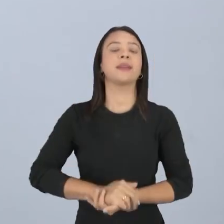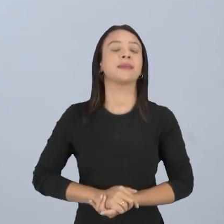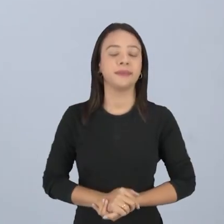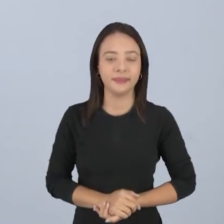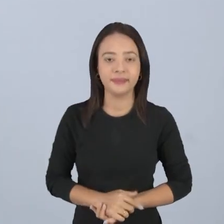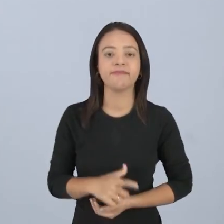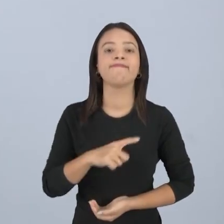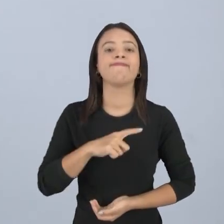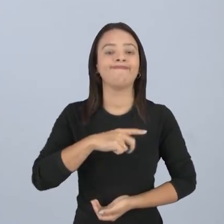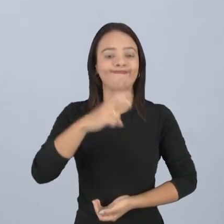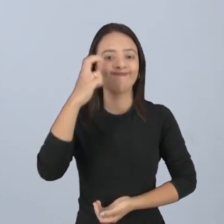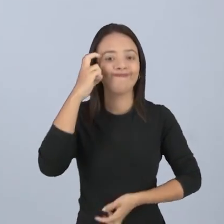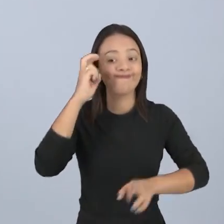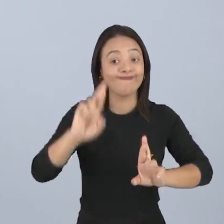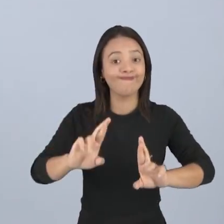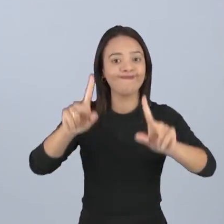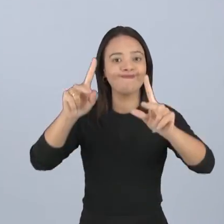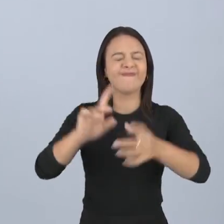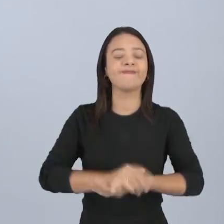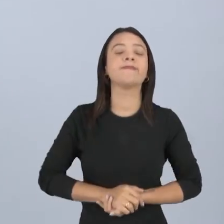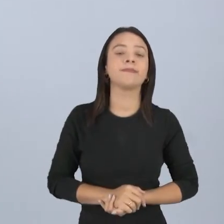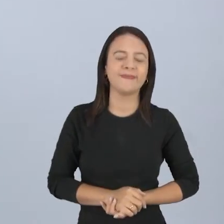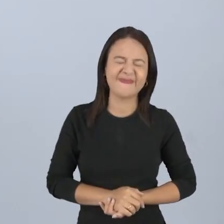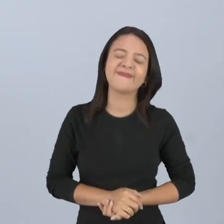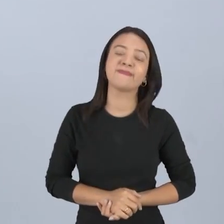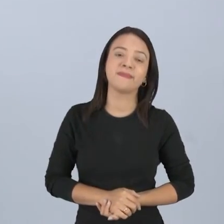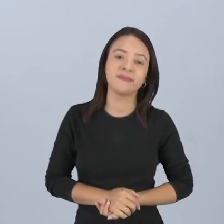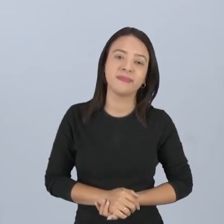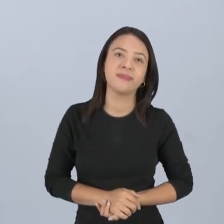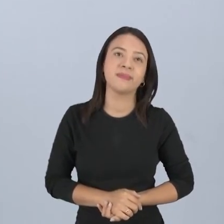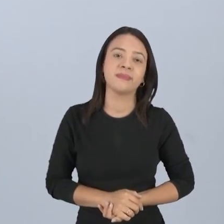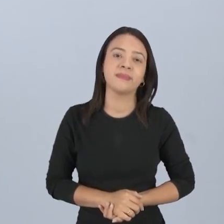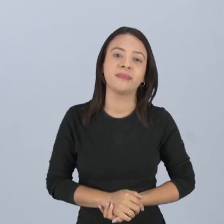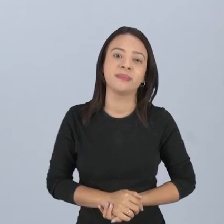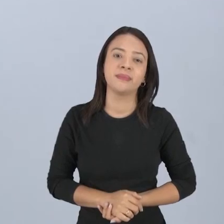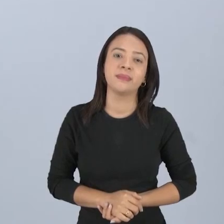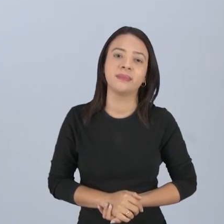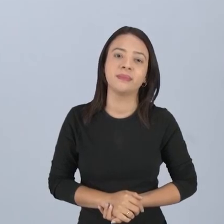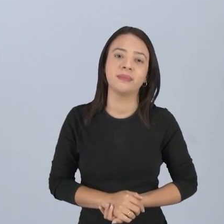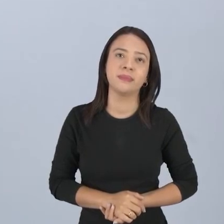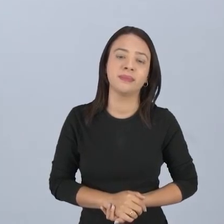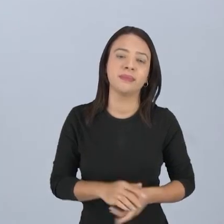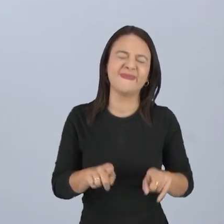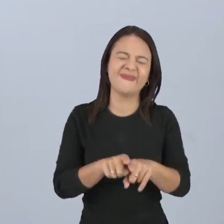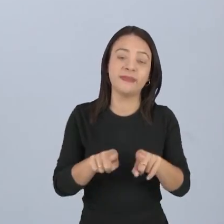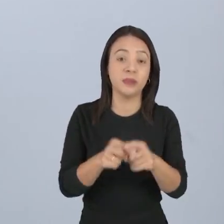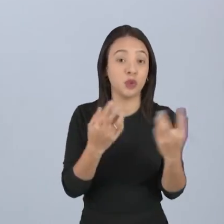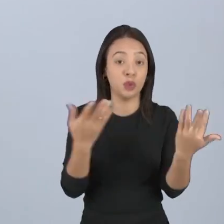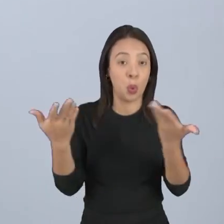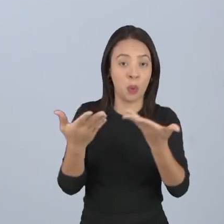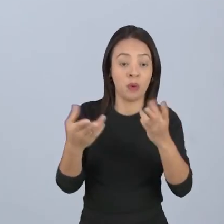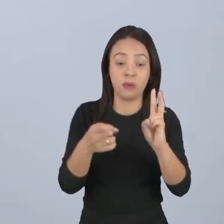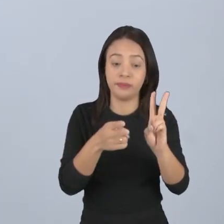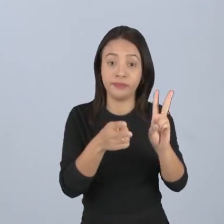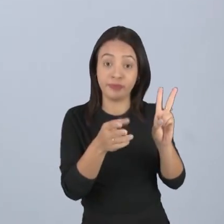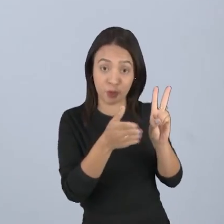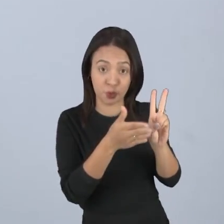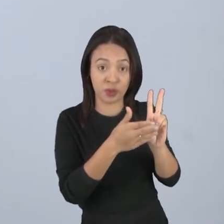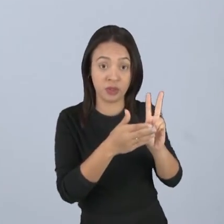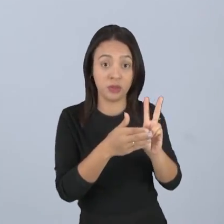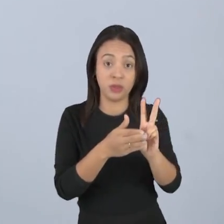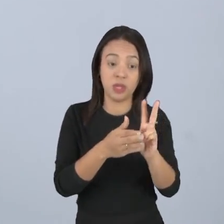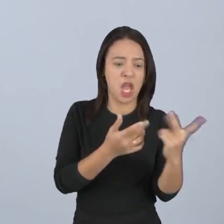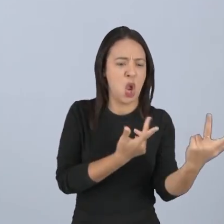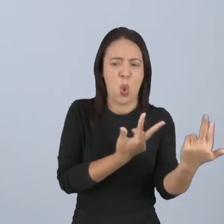suas diferenças, né? A sua cultura, a sua religiosidade tinham diferenças, assim como tem ainda hoje, né? Índio não é todo igual, não são